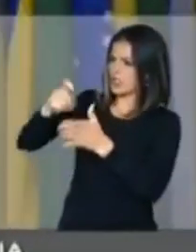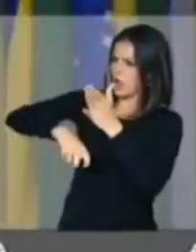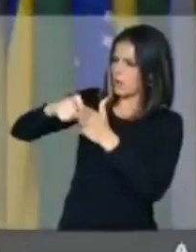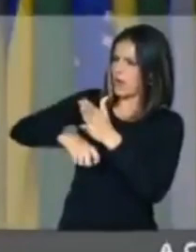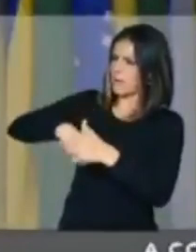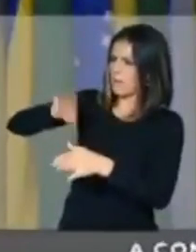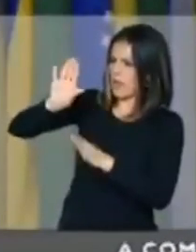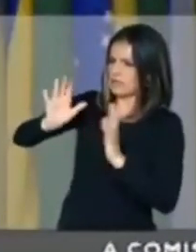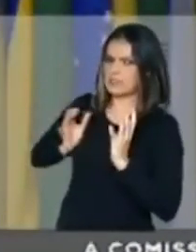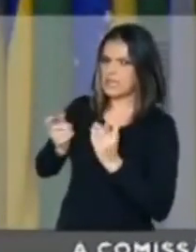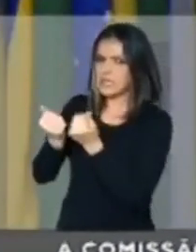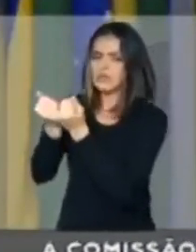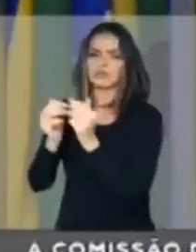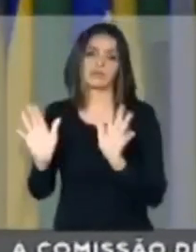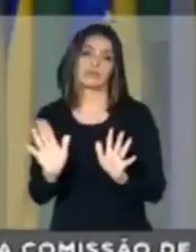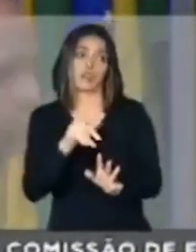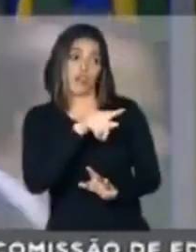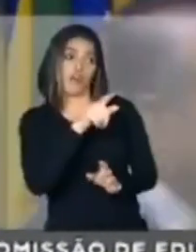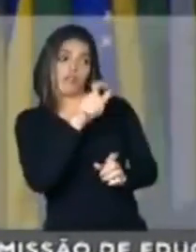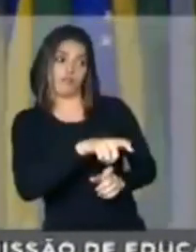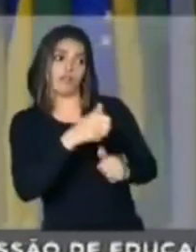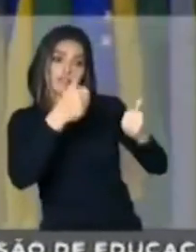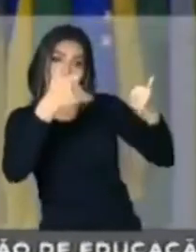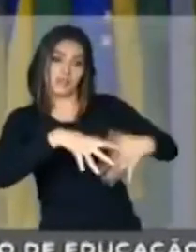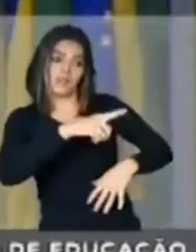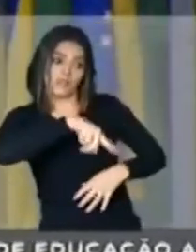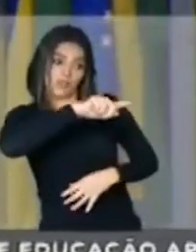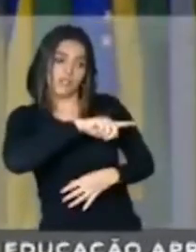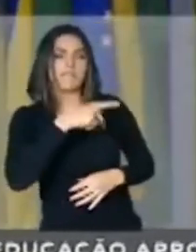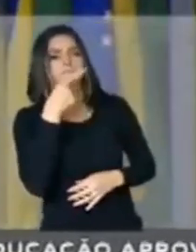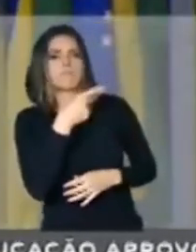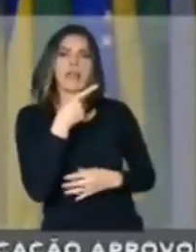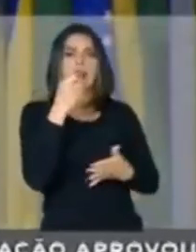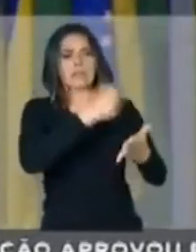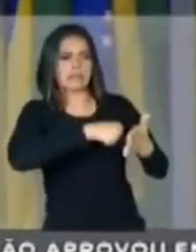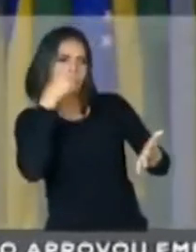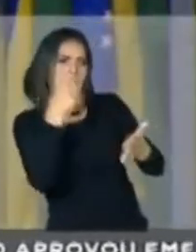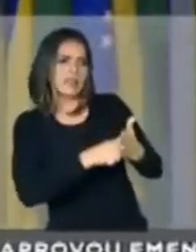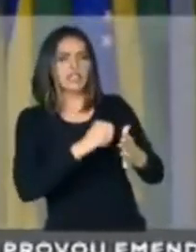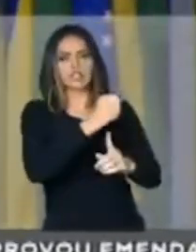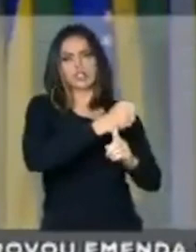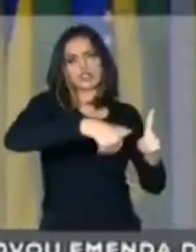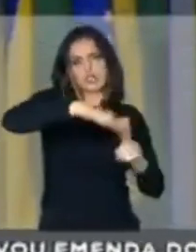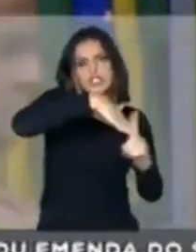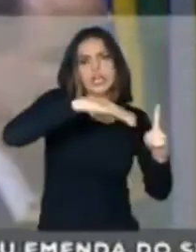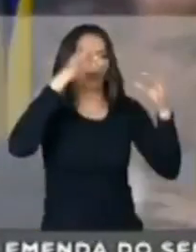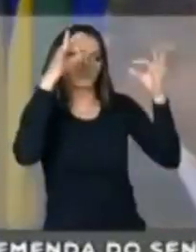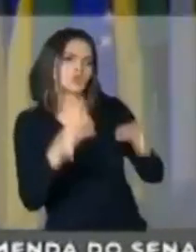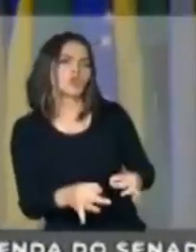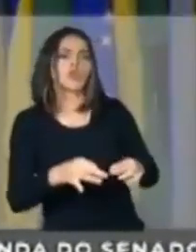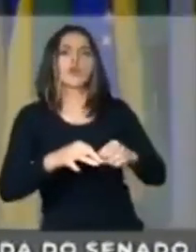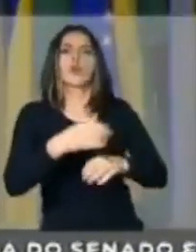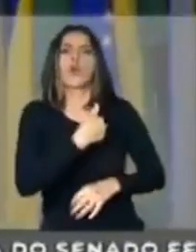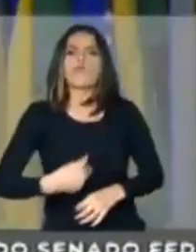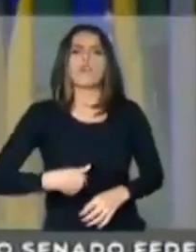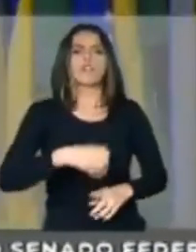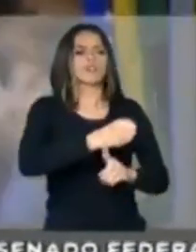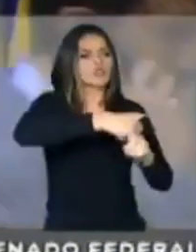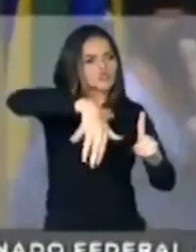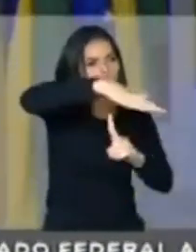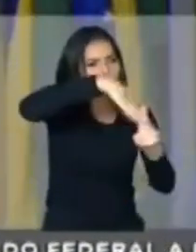que o governo dos guerreiros da justiça social, o governo trabalhista, o governo socialista, o